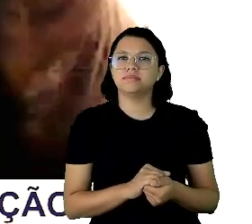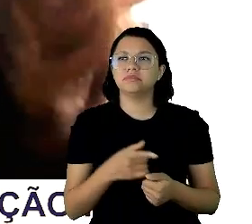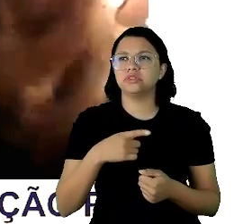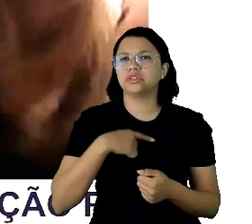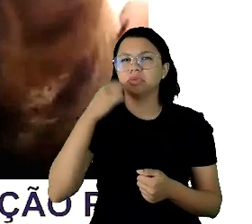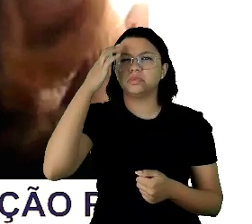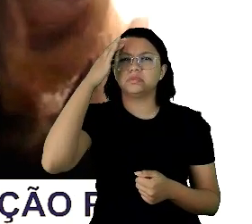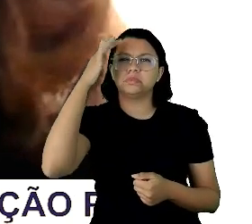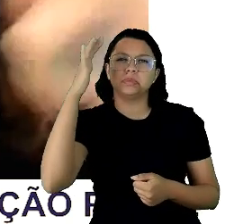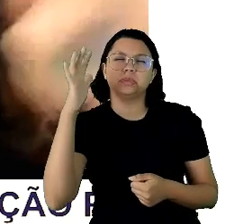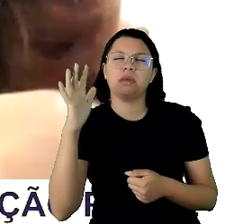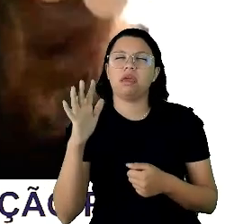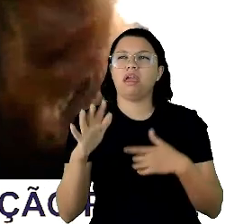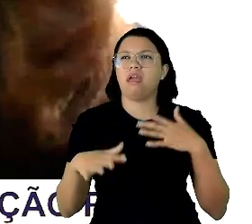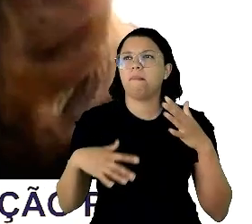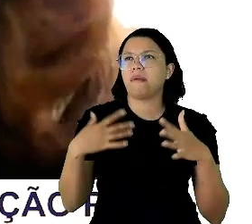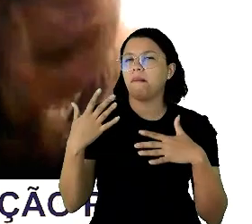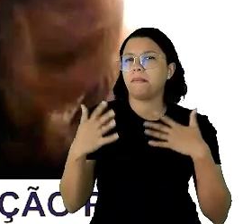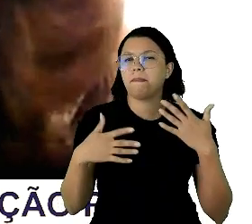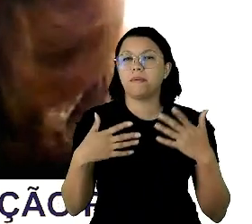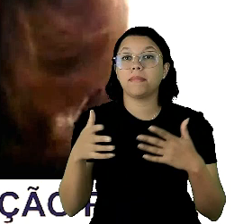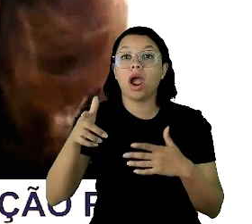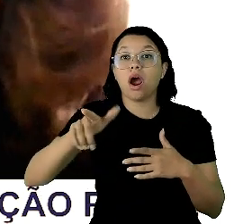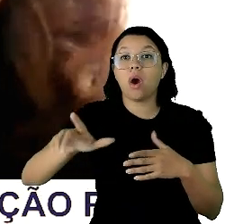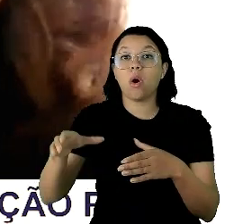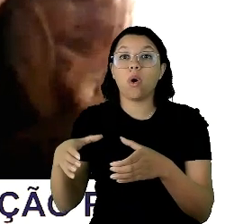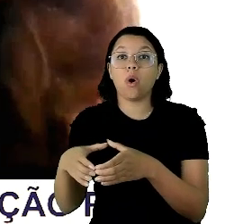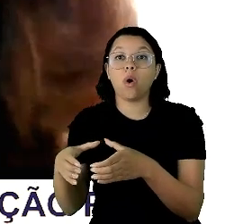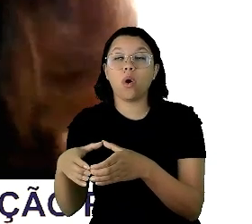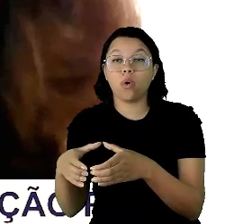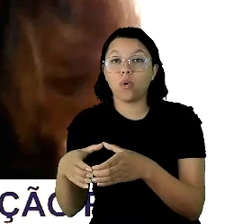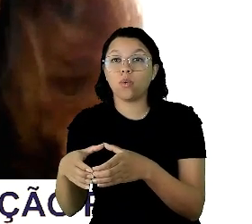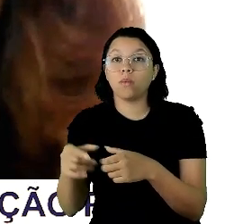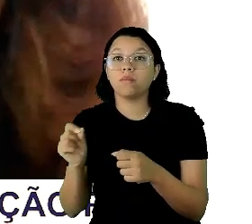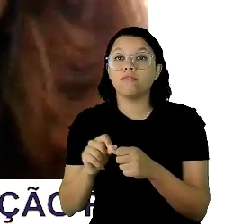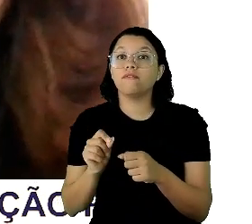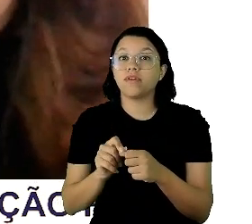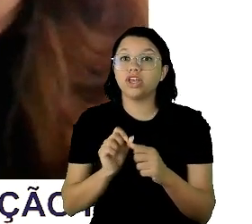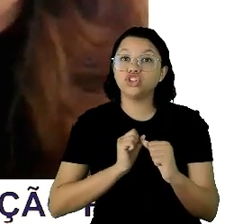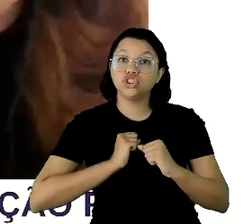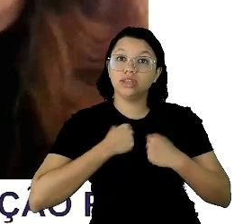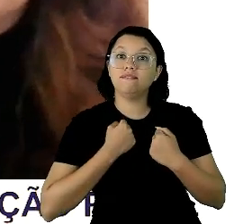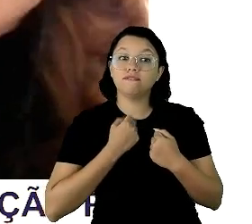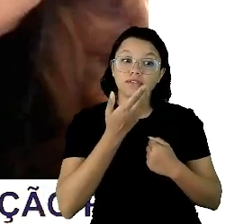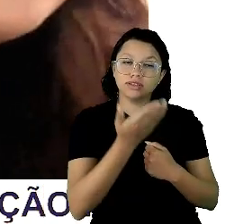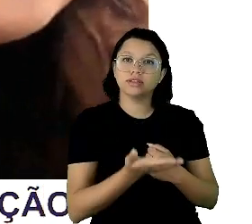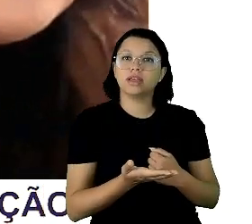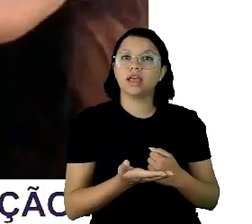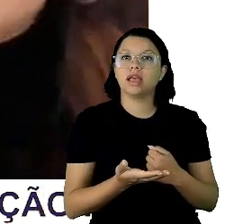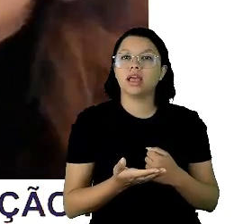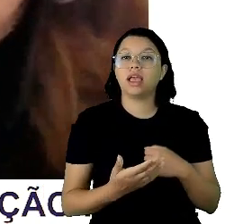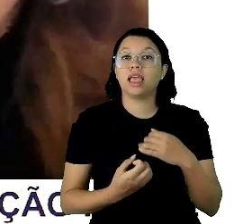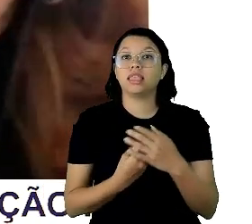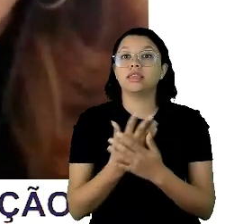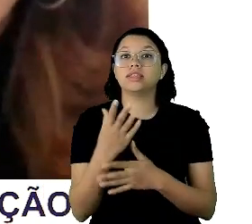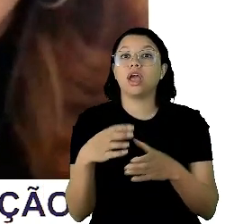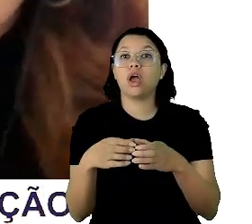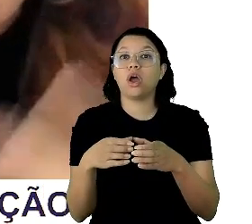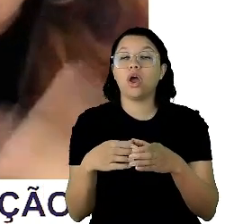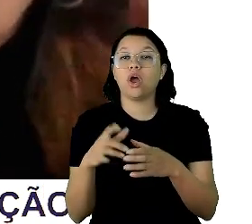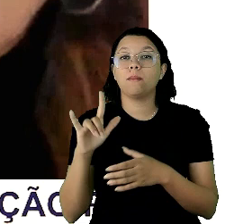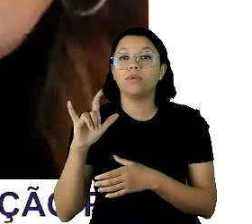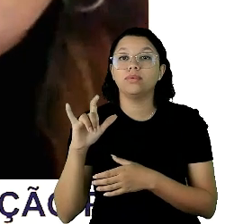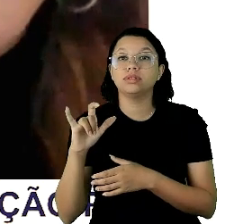Aí o outro grupo de pais fez um movimento para defendê-las. E elas montaram um grupo no Instagram em que agora